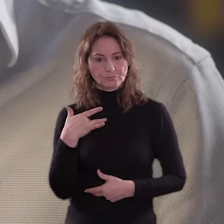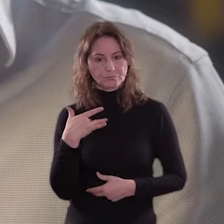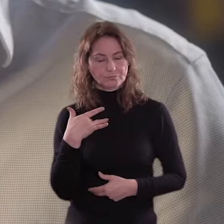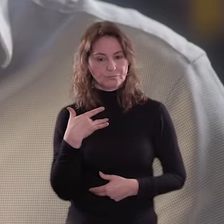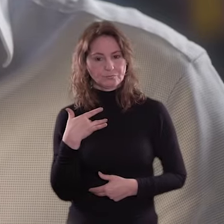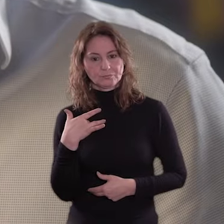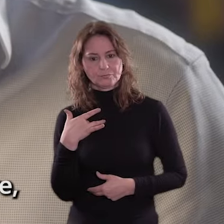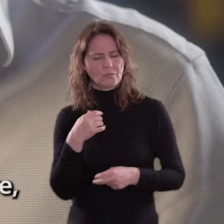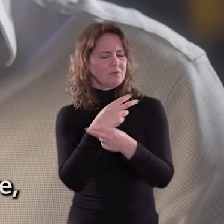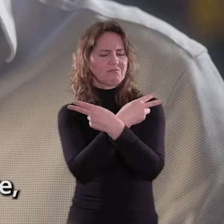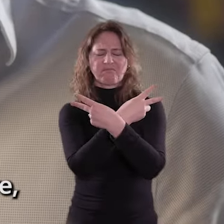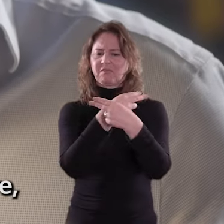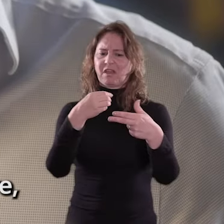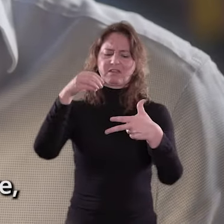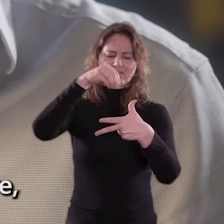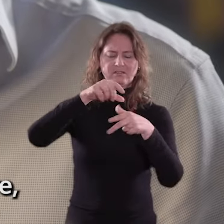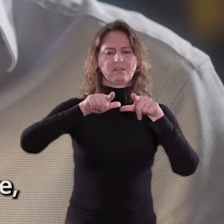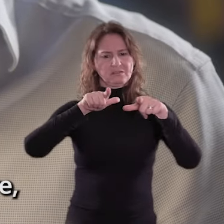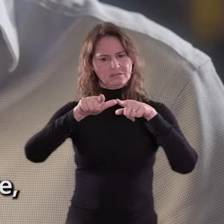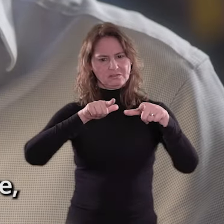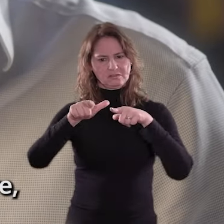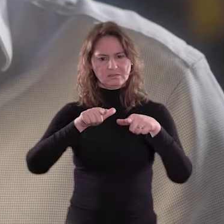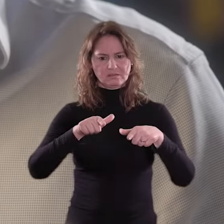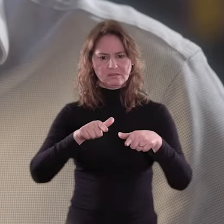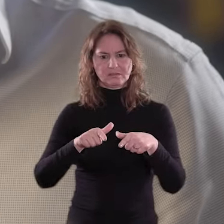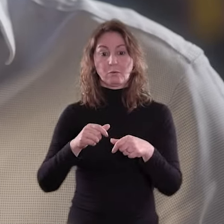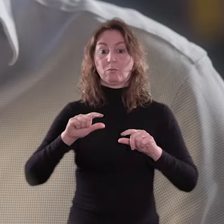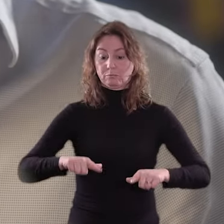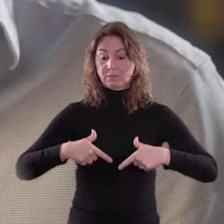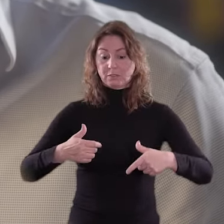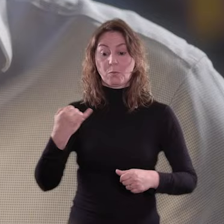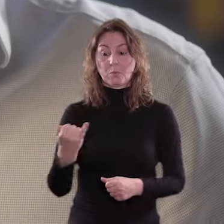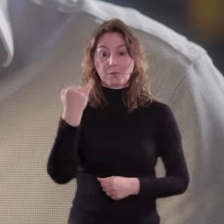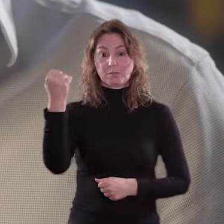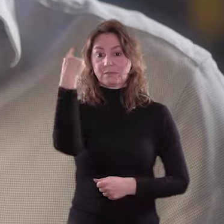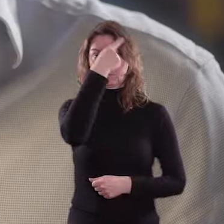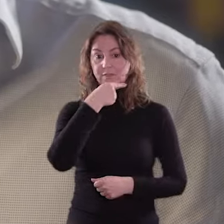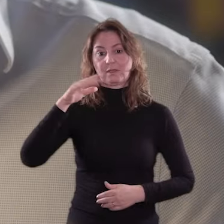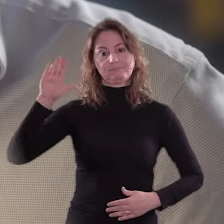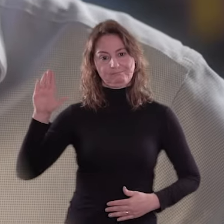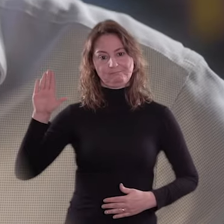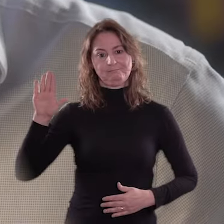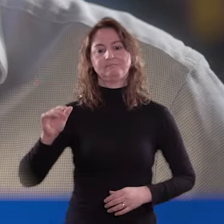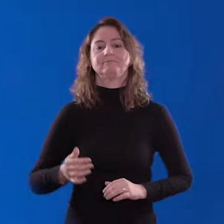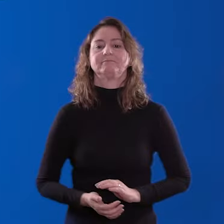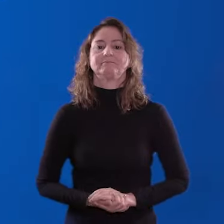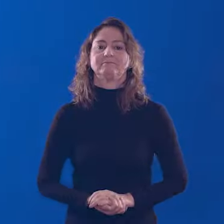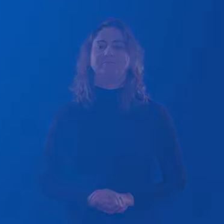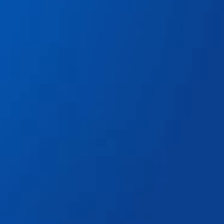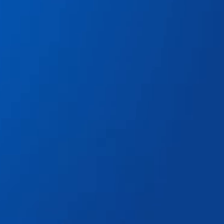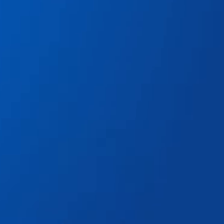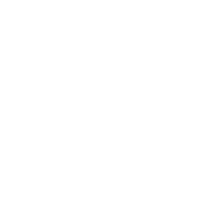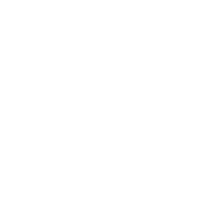clínicas de saúde, seja em muitas outras ações que a Unesc desenvolve. Então, uma ação importante que tem a digital do nosso mandato.